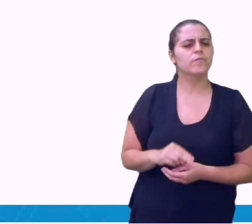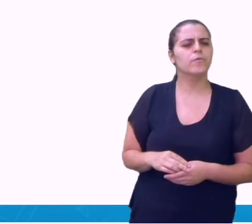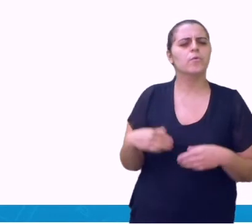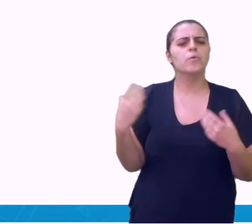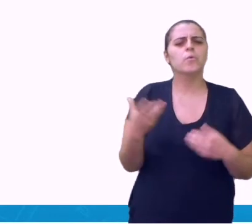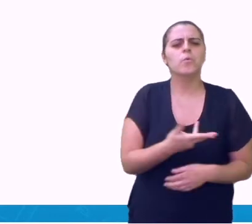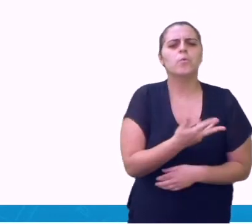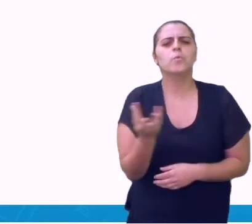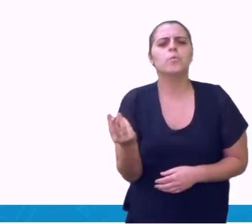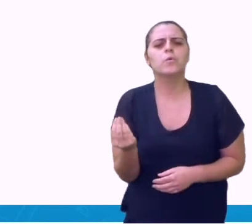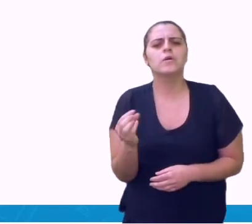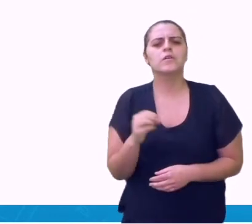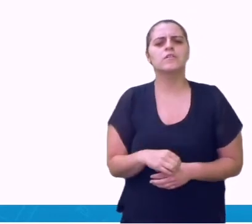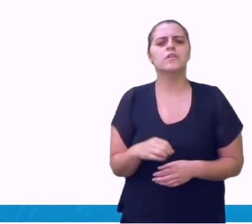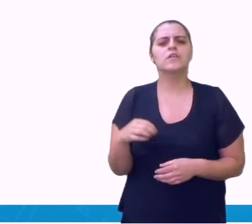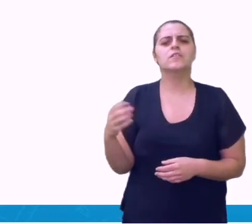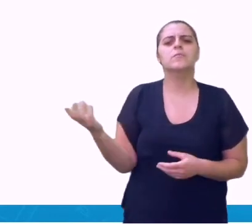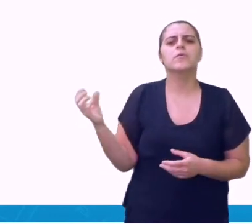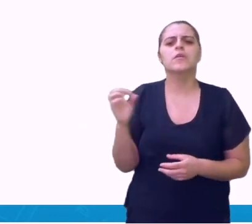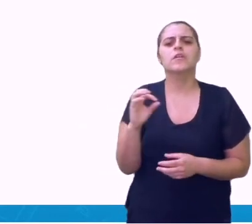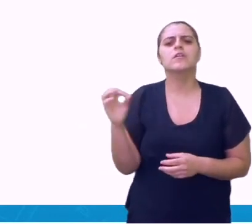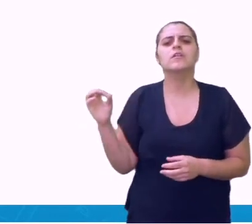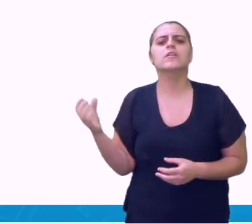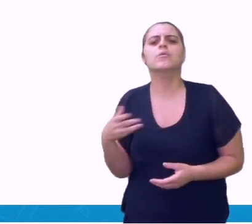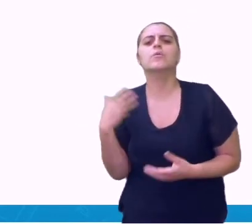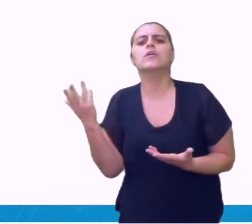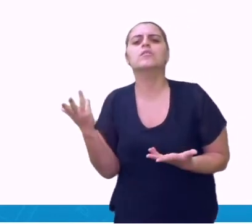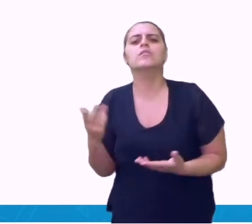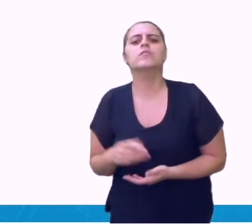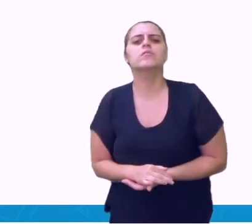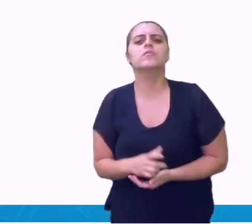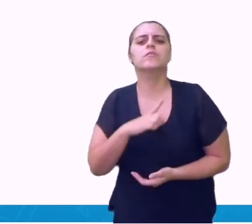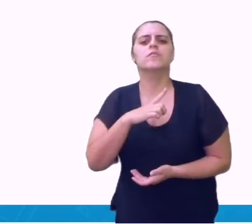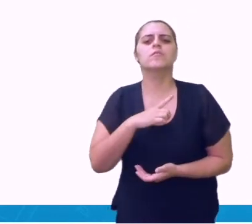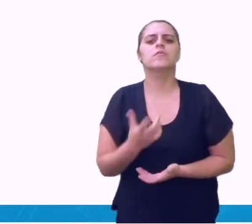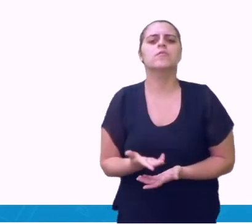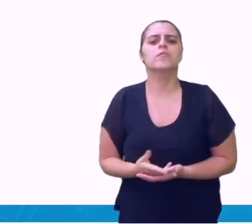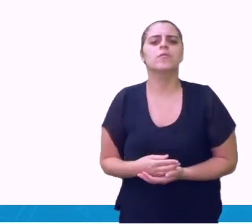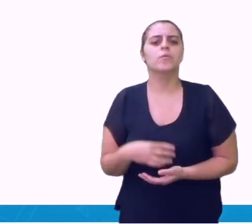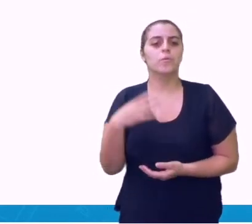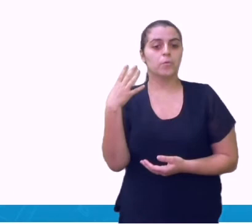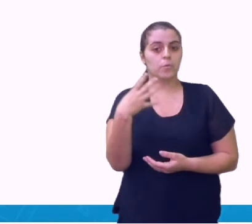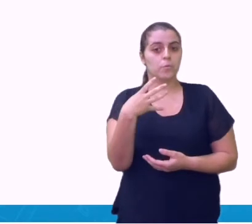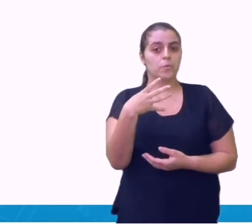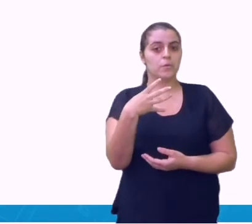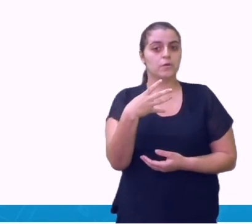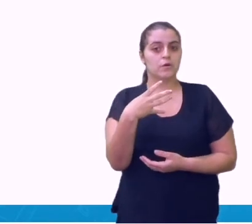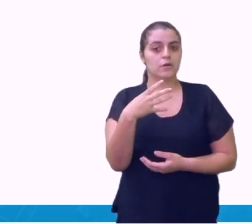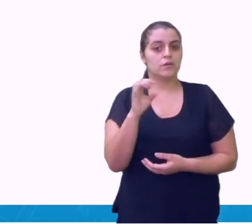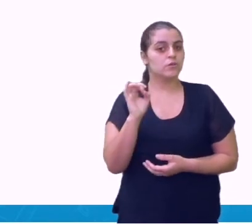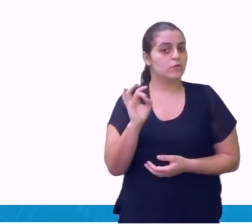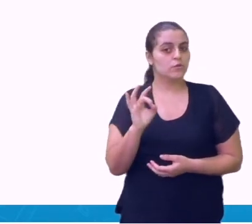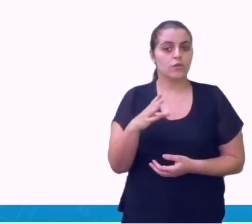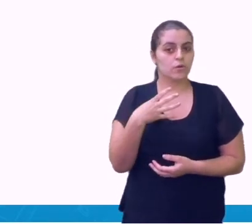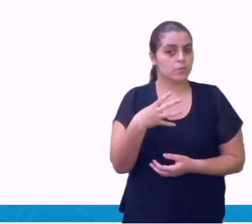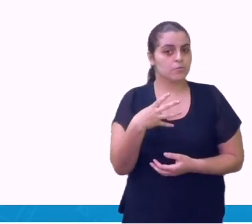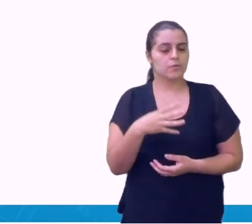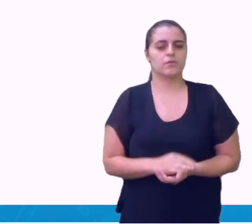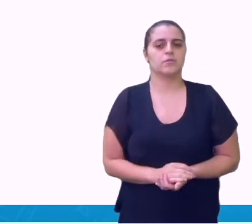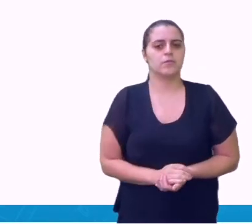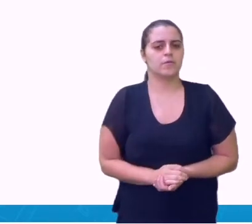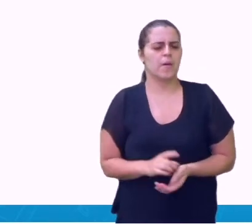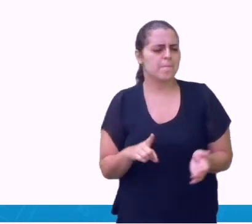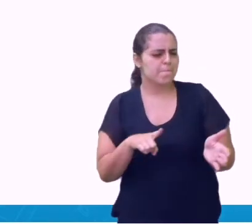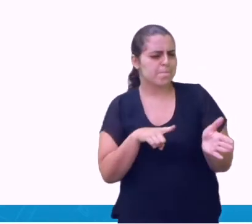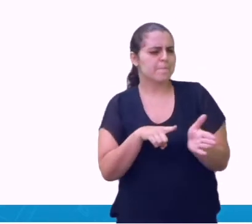Com quantas bolinhas o André ficou? Ele ficou com 4 bolinhas. Aí eu